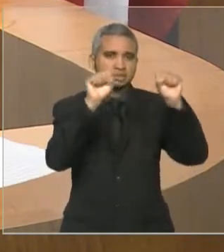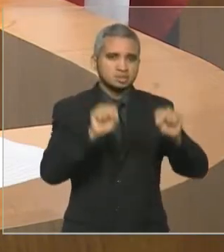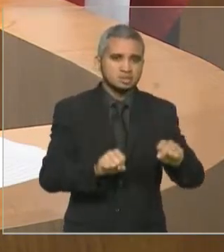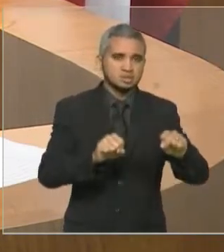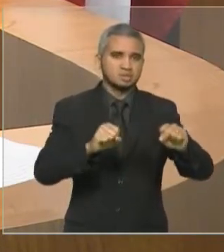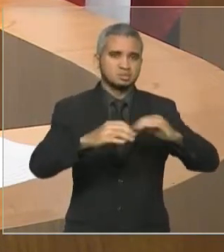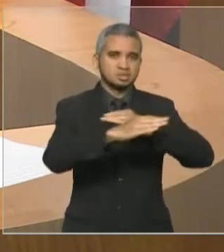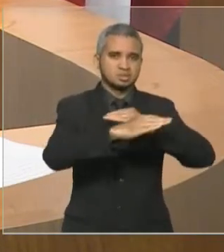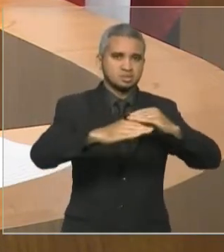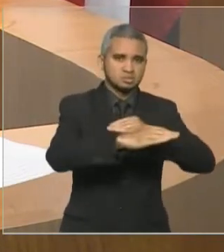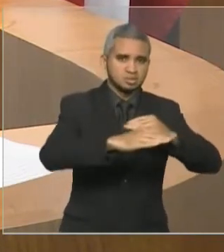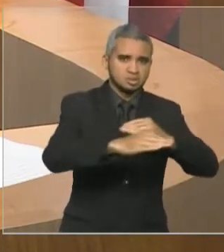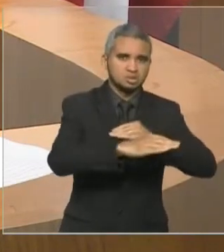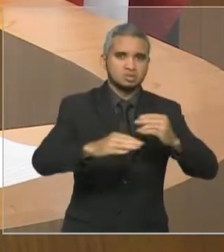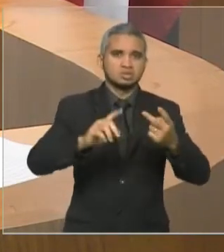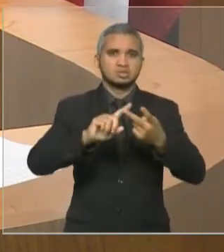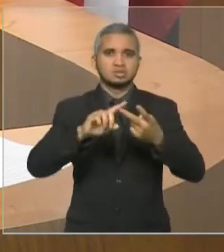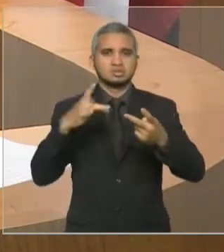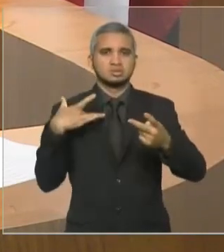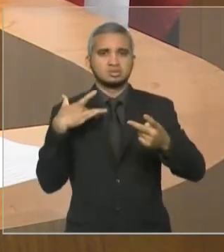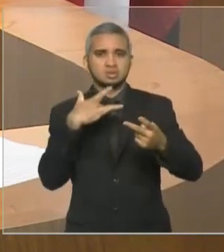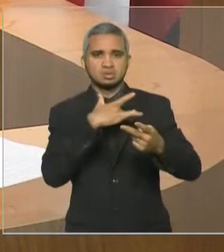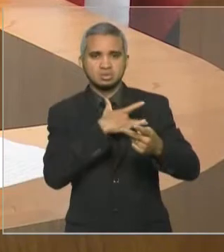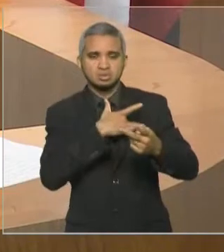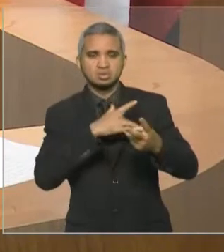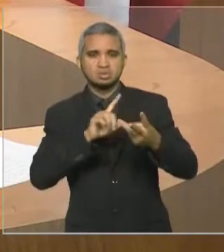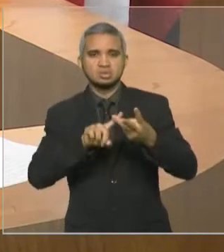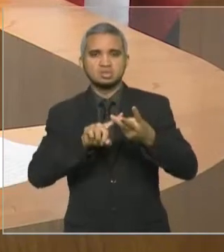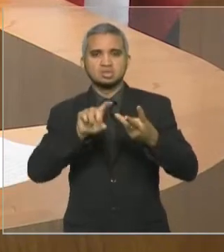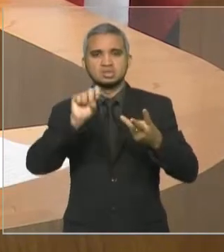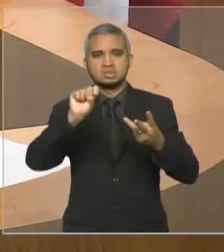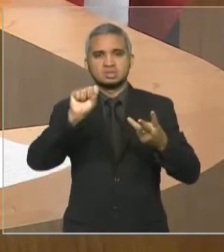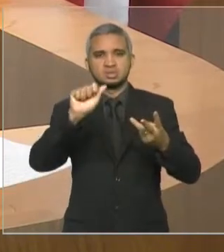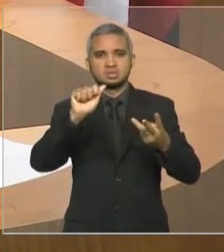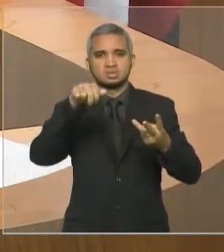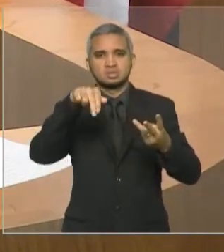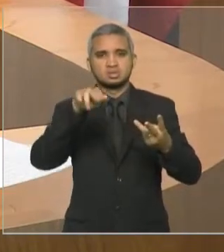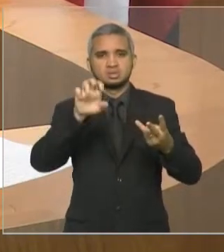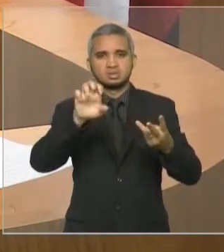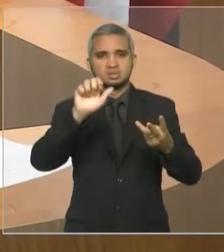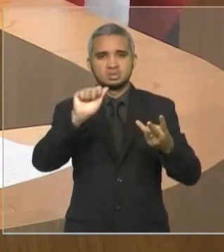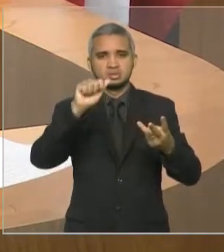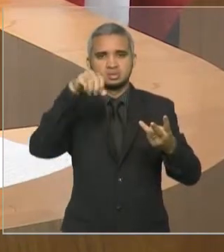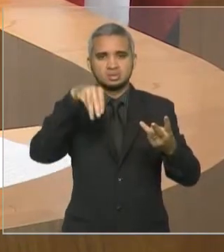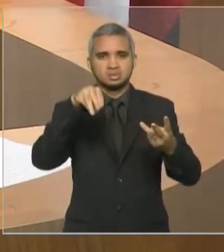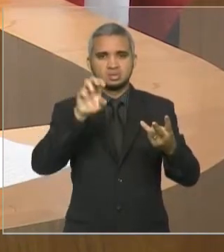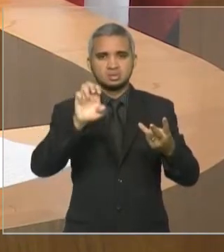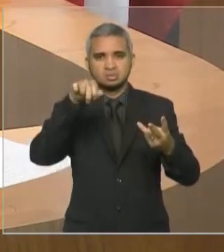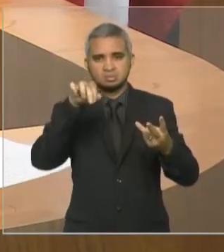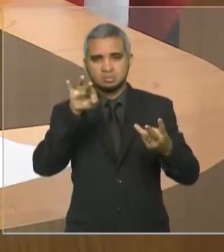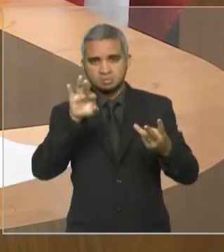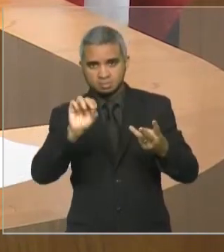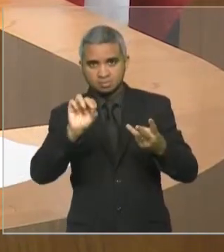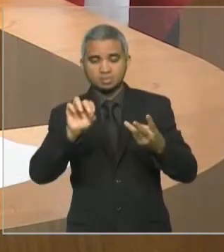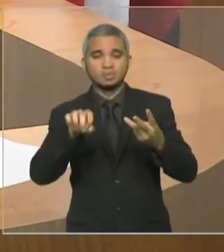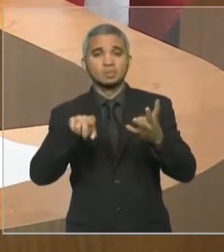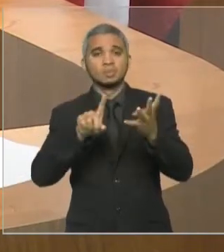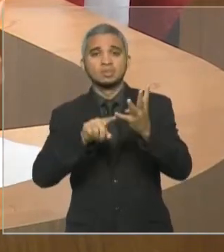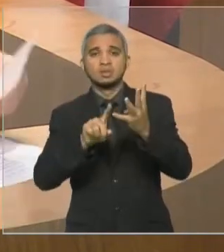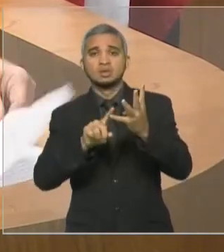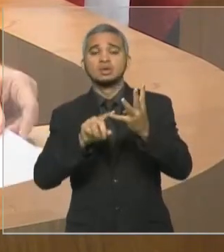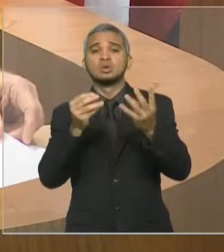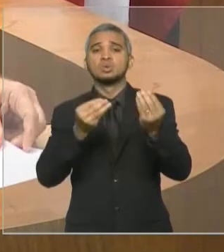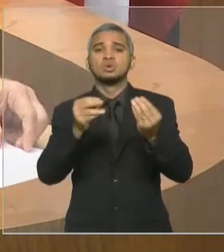transporte, saúde, saneamento e o uso do solo, muitas vezes abrangem populações de um município, de uma cidade